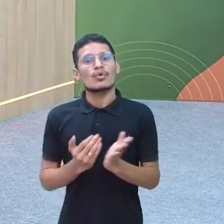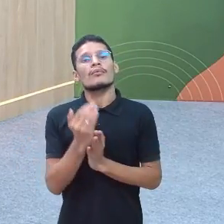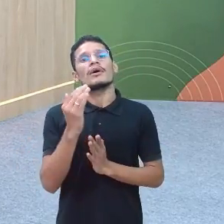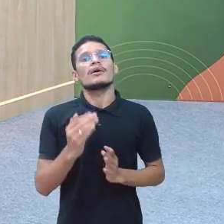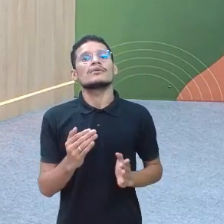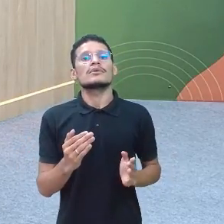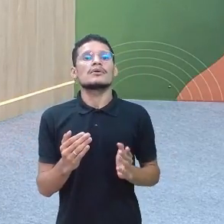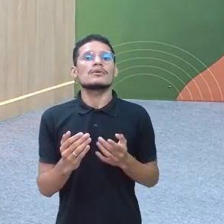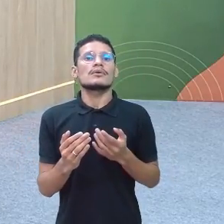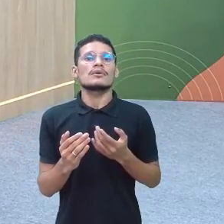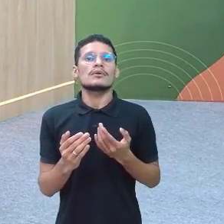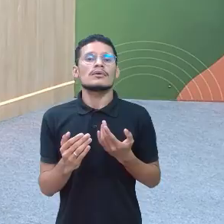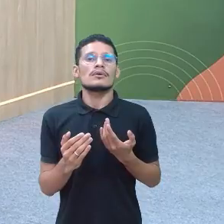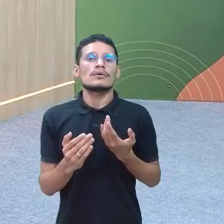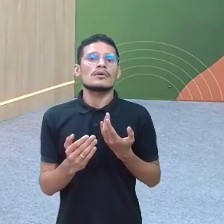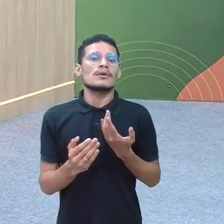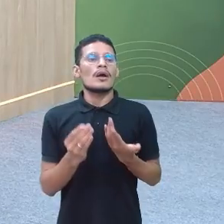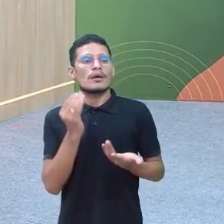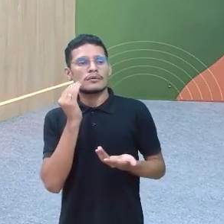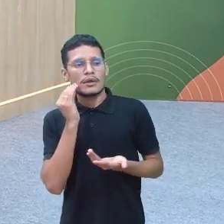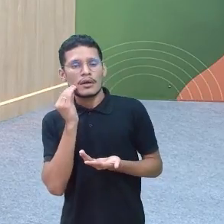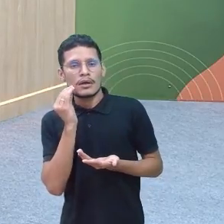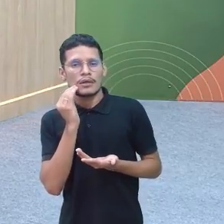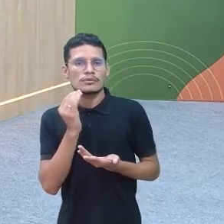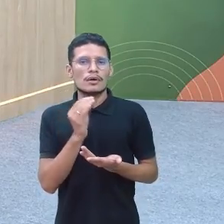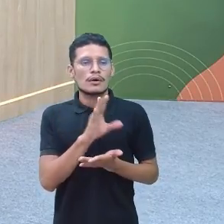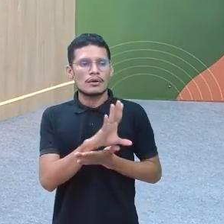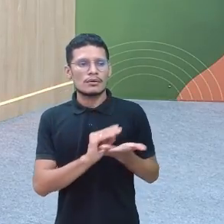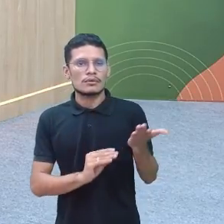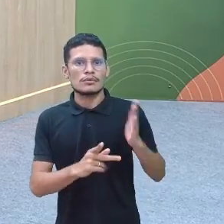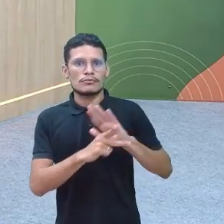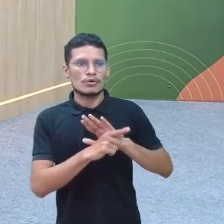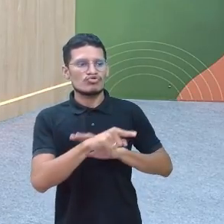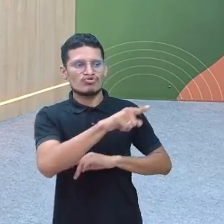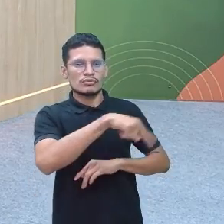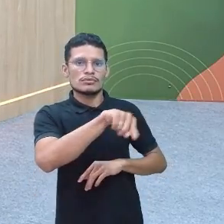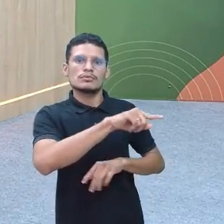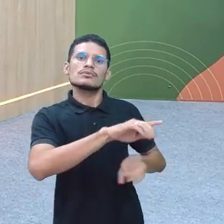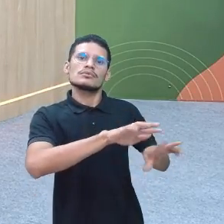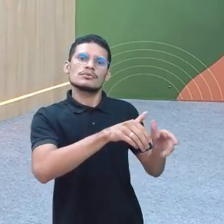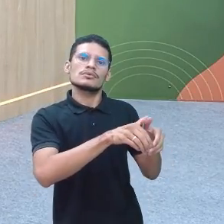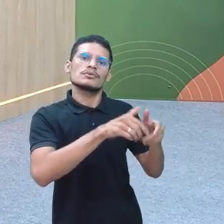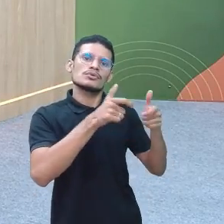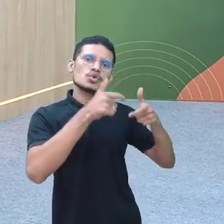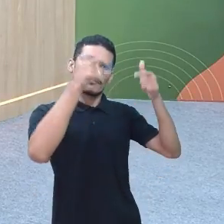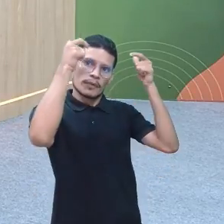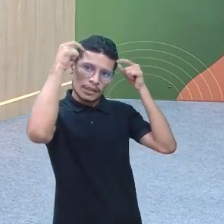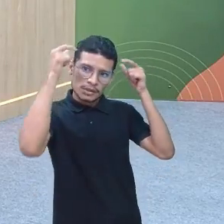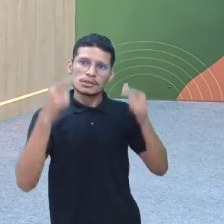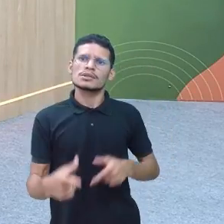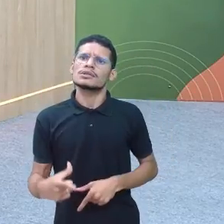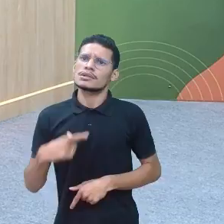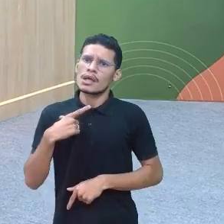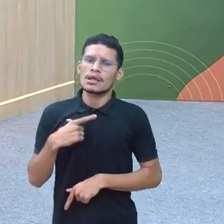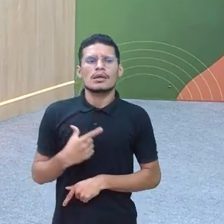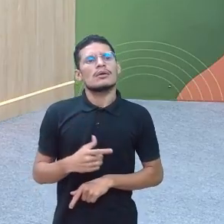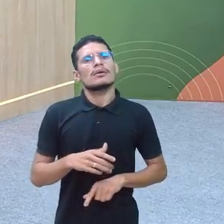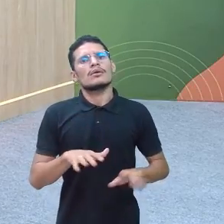volta e tenta imitar essas danças da nobreza. E aí a gente vê a quadrilha e